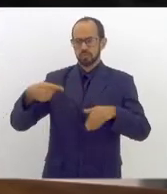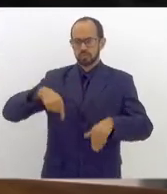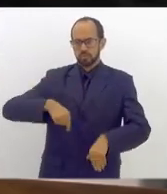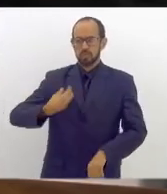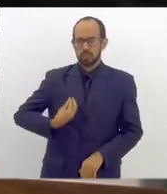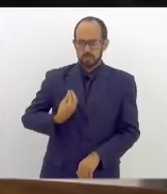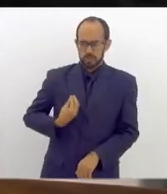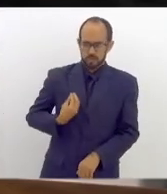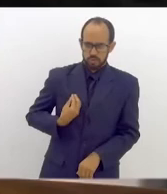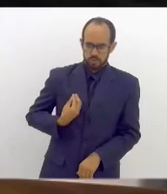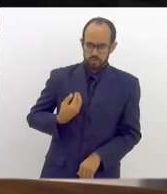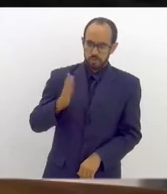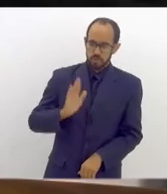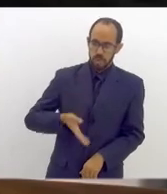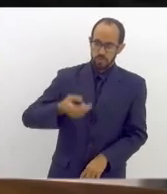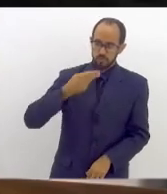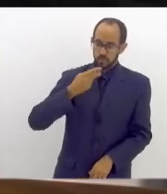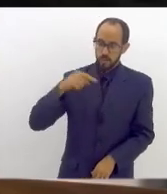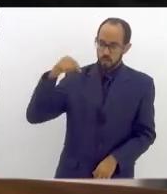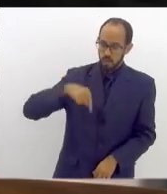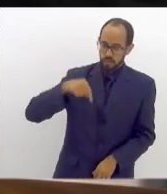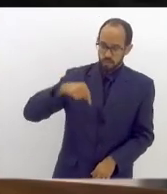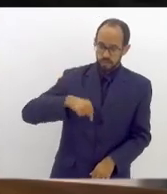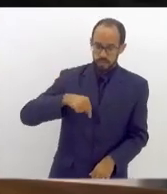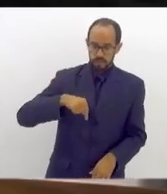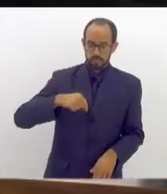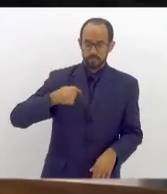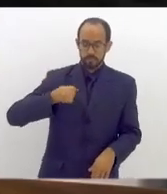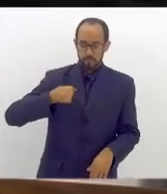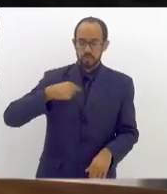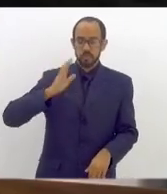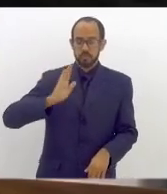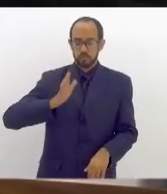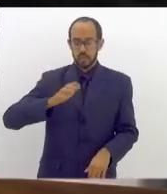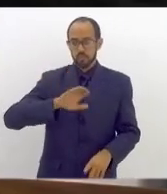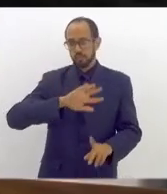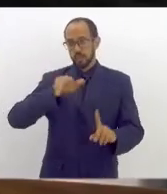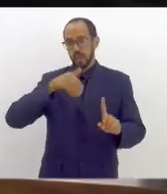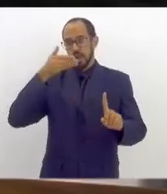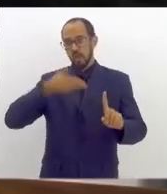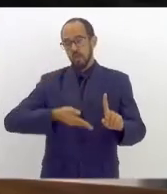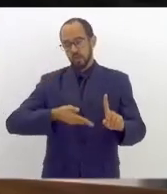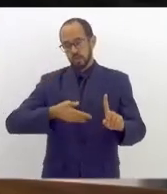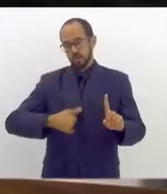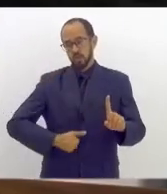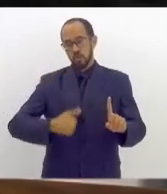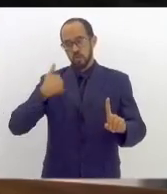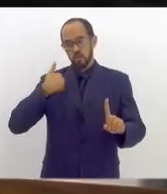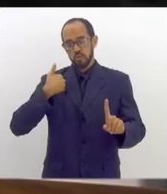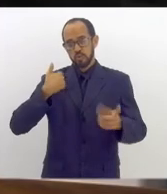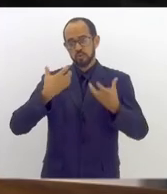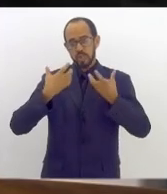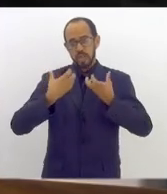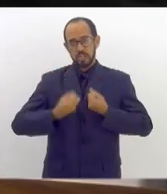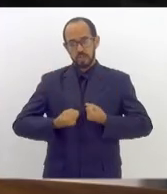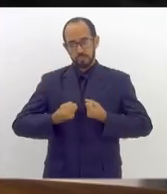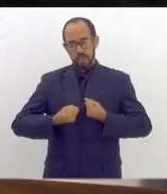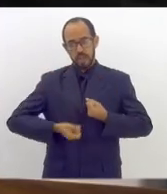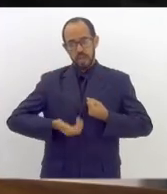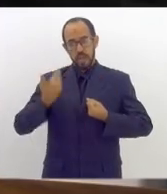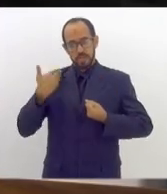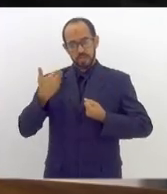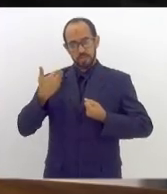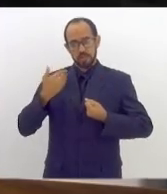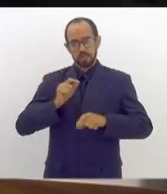já foi mencionado eu já tive a honra e o orgulho de receber anteriormente